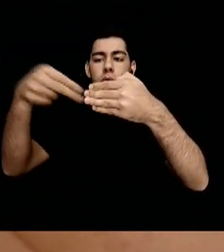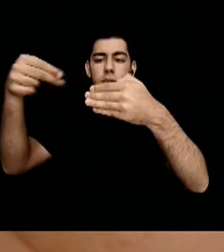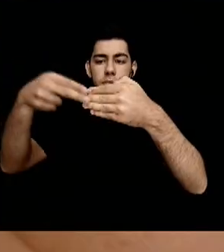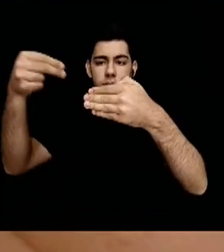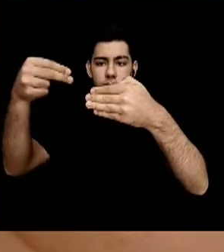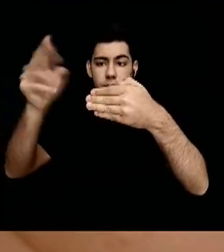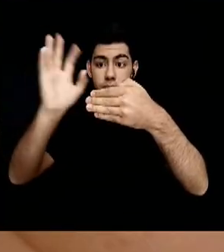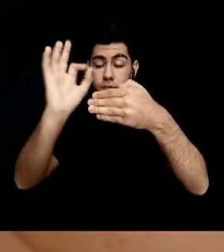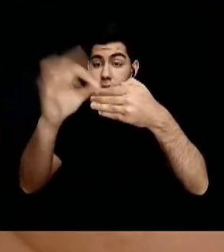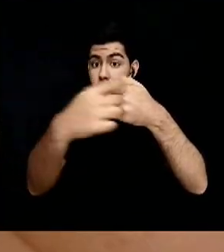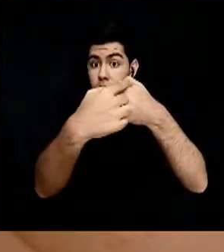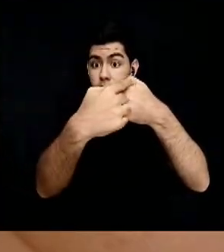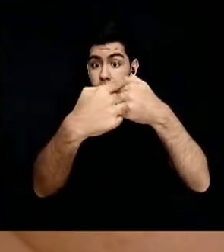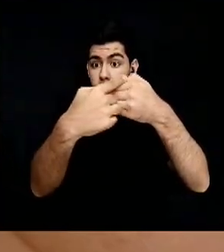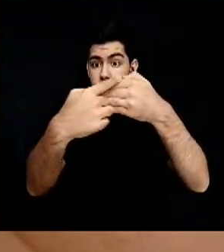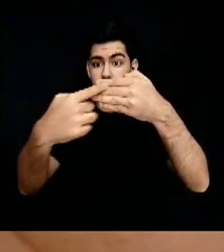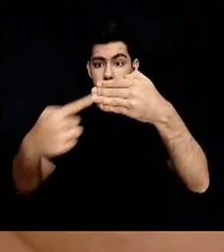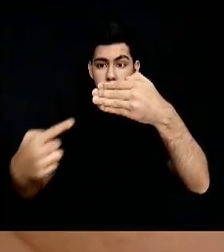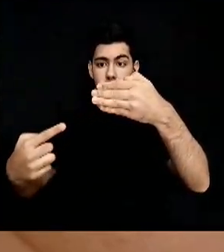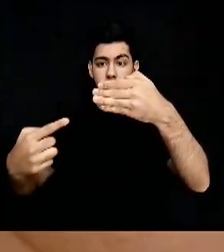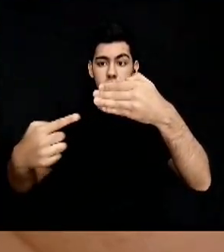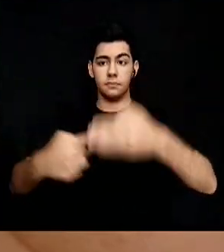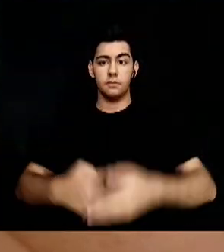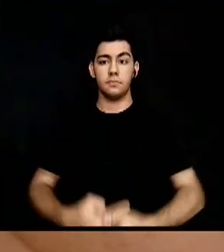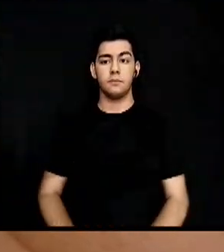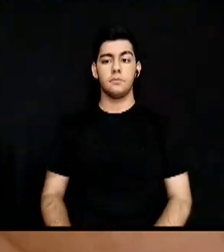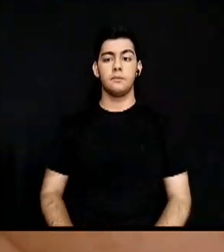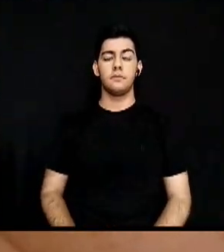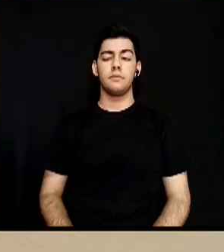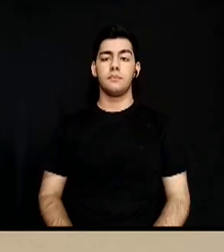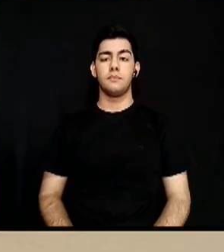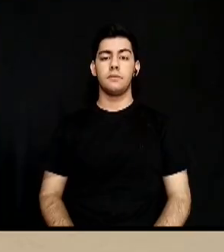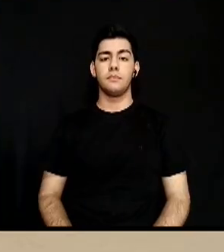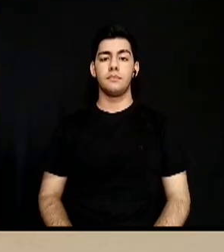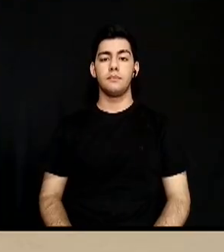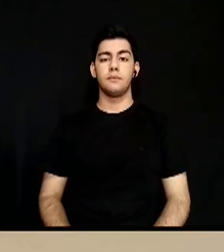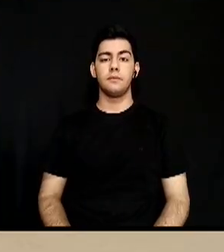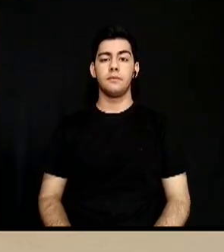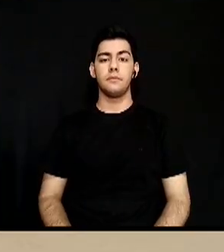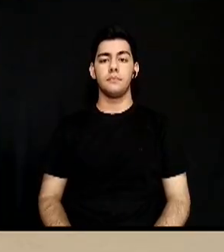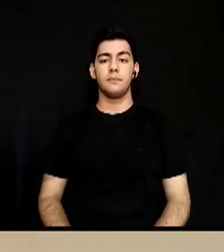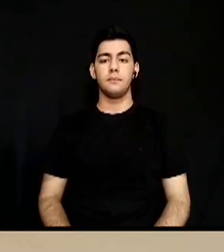Mais claro, mais escuro, aí você que vai determinar, né?